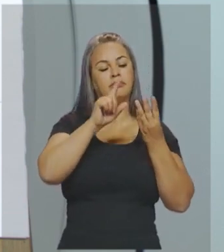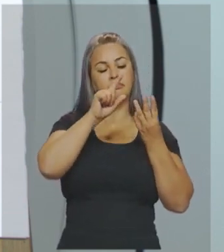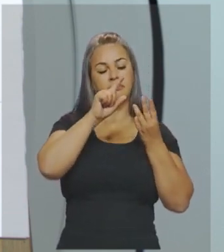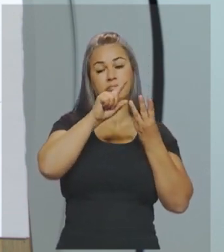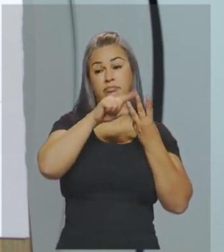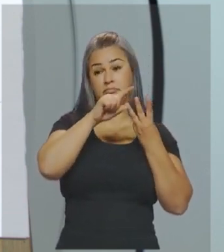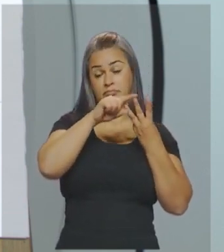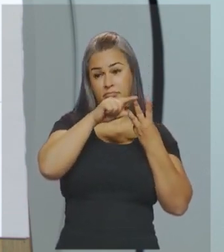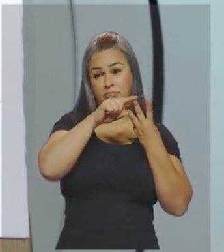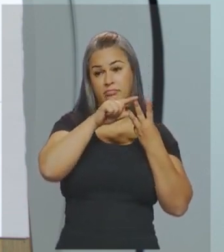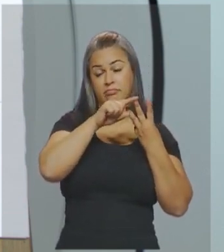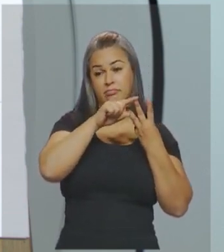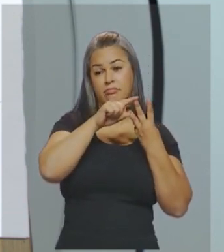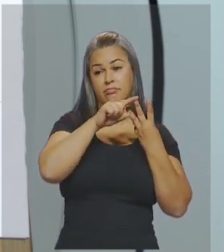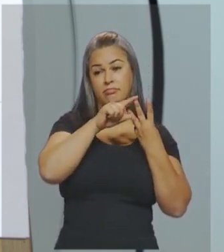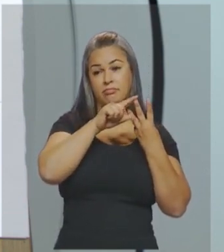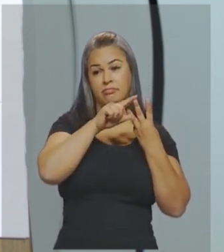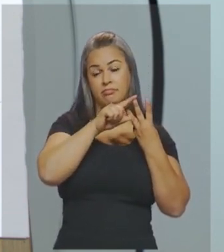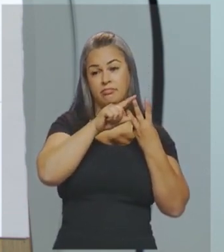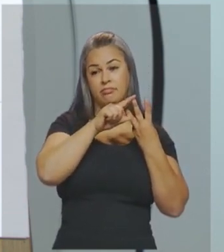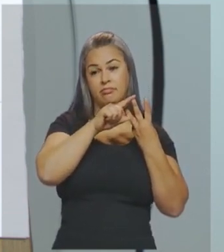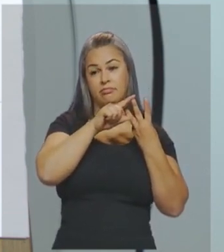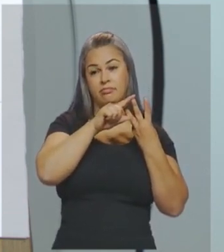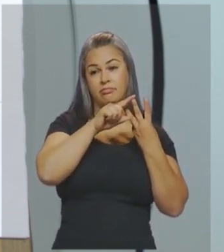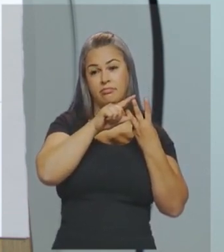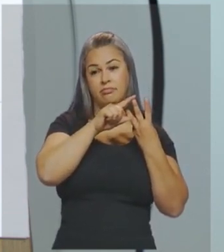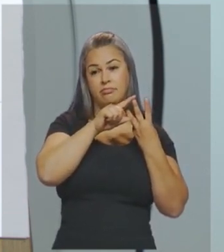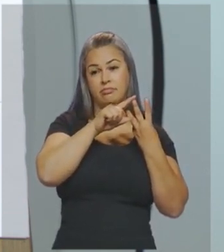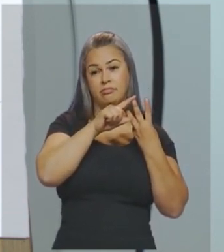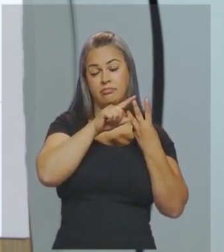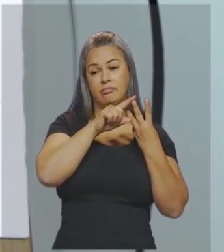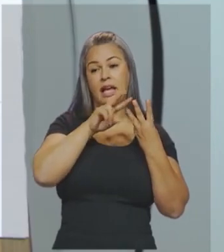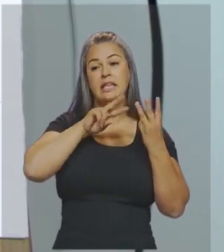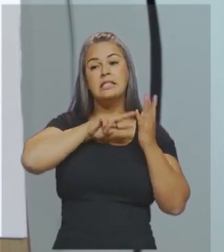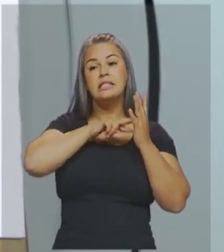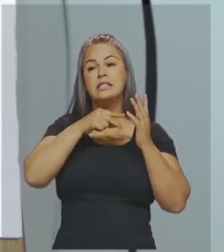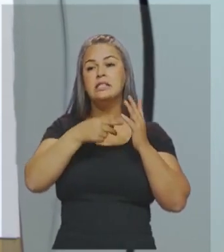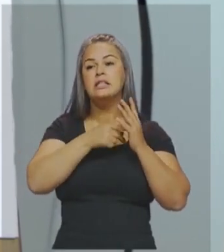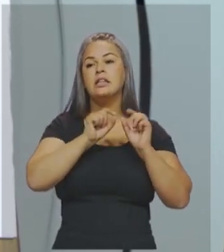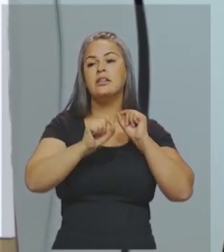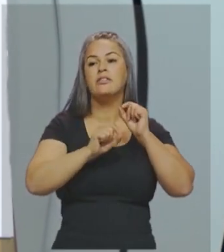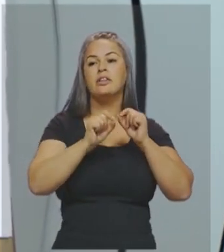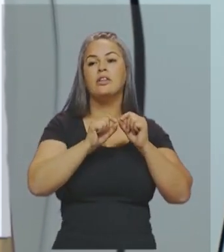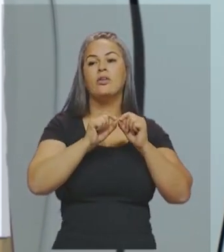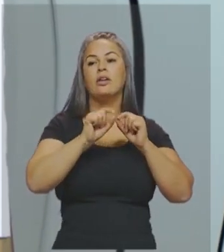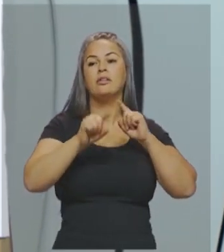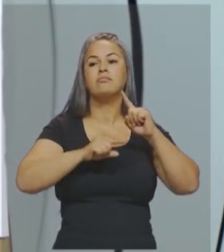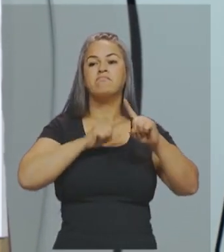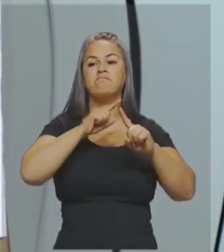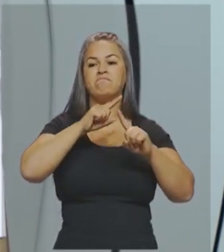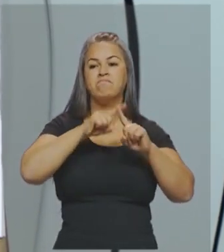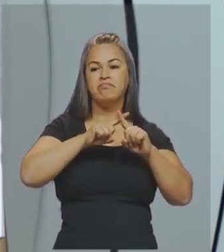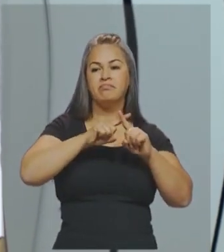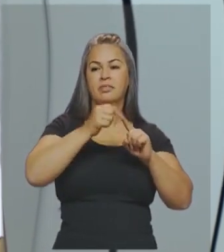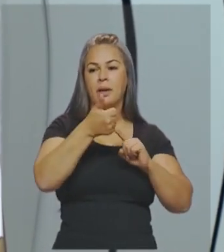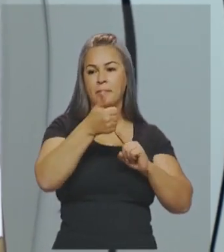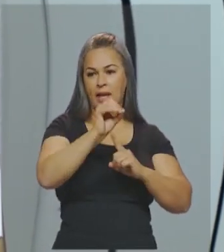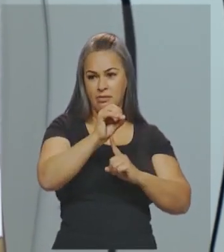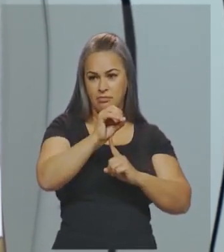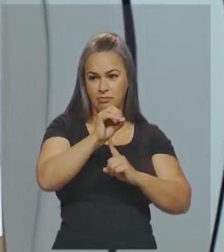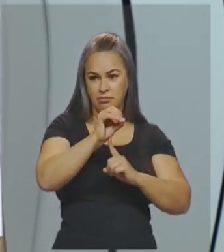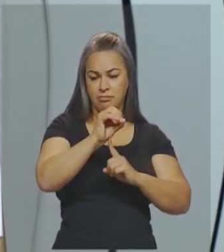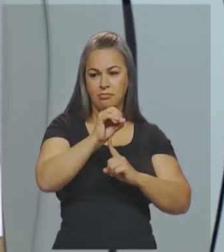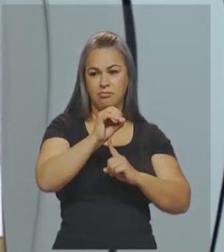valor da unidade, né? Da unidade para dezena, significa que eu multipliquei por 10. Então, a dezena